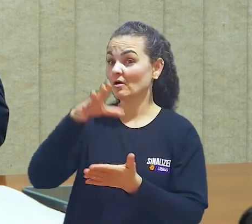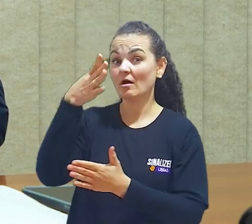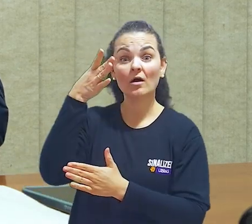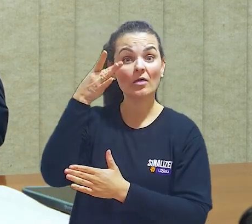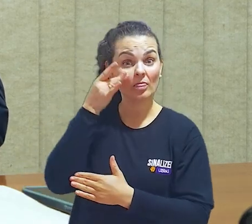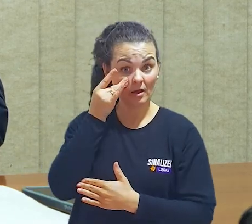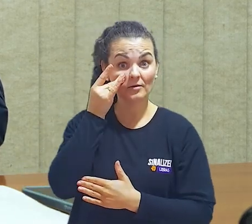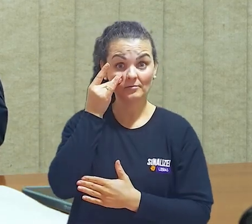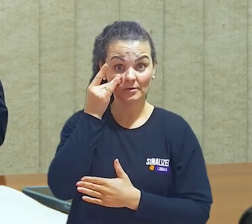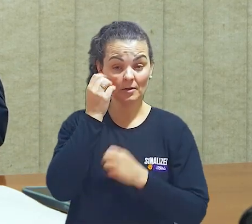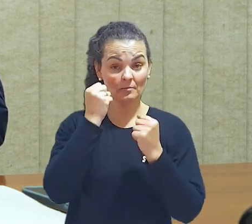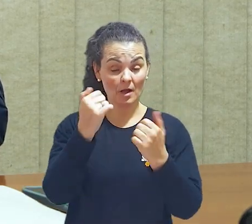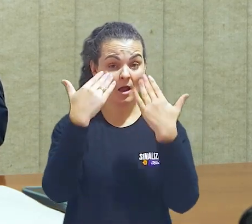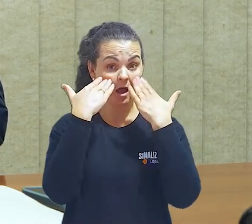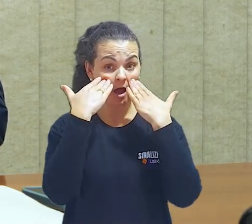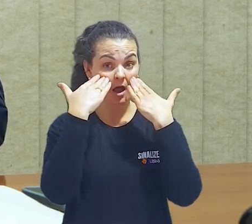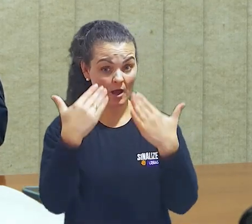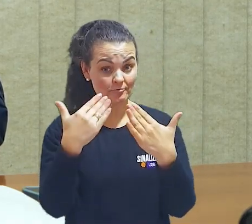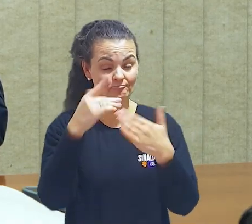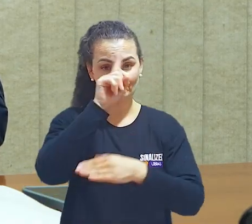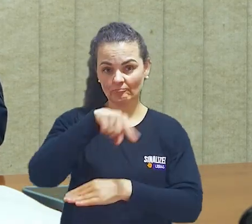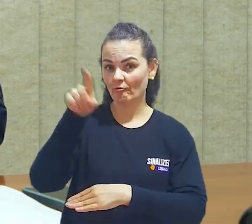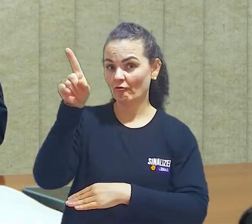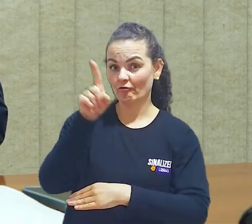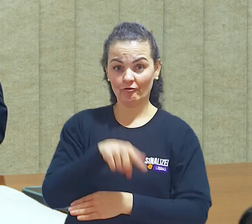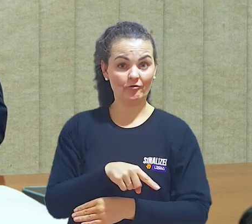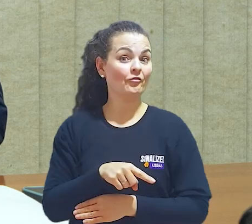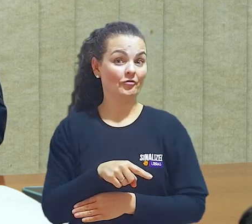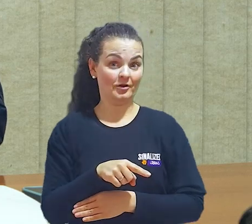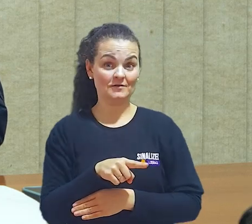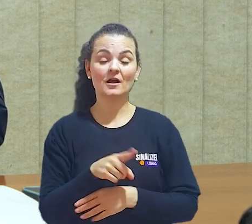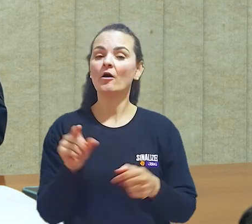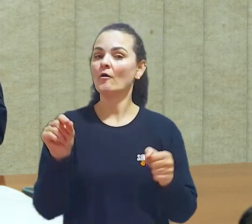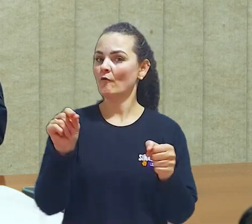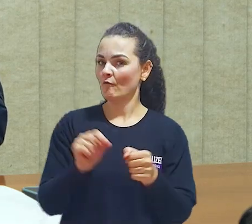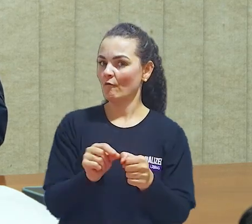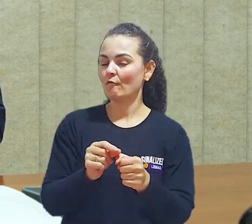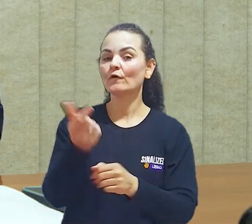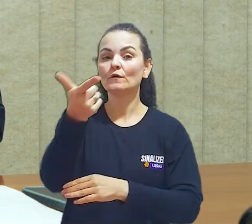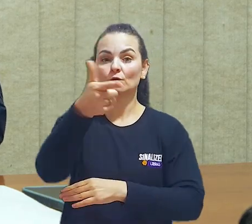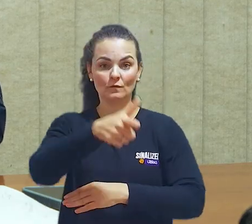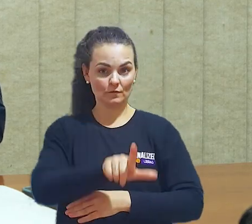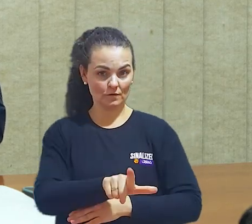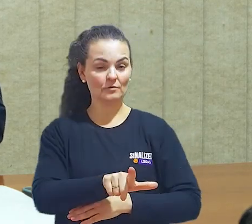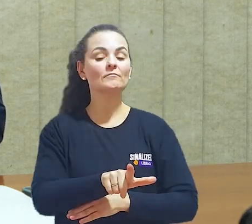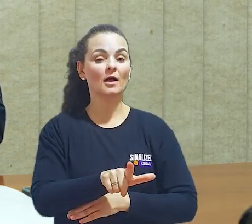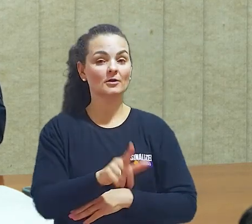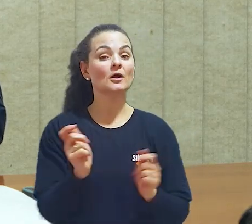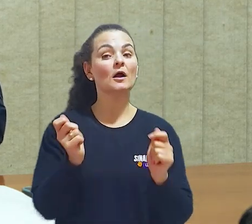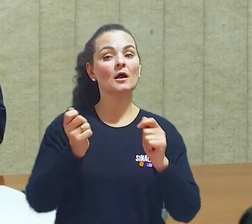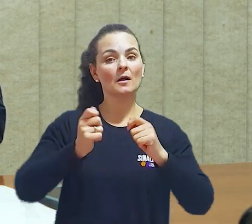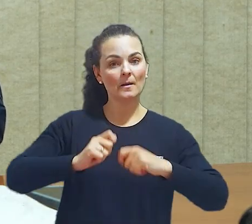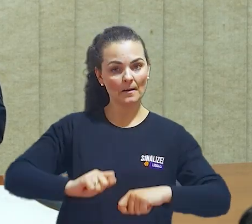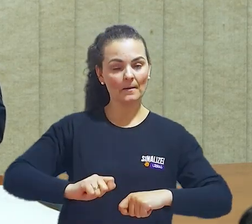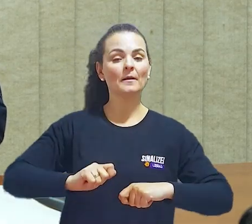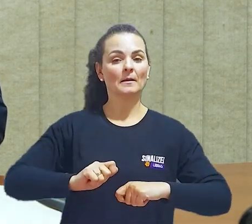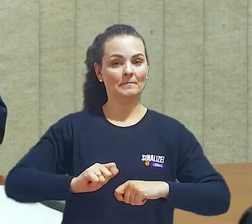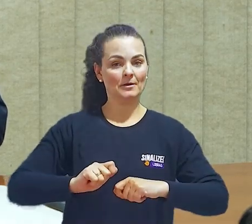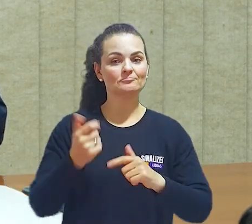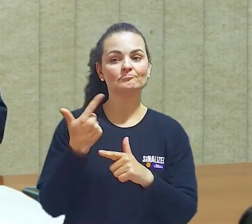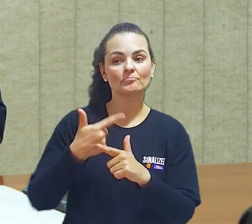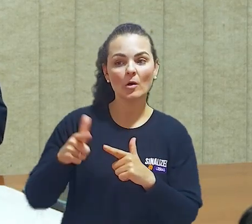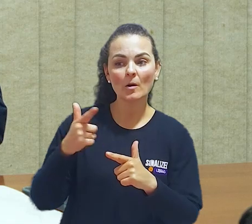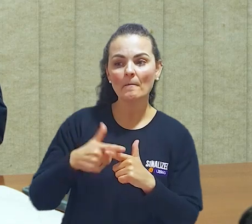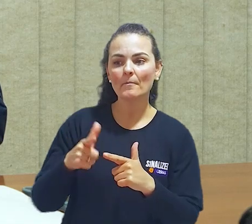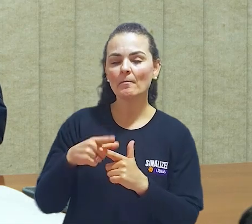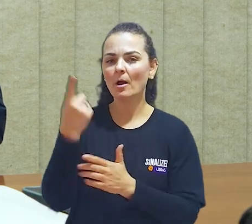fosse declarado nula essas audiências e, consequentemente, refeitas, tendo em vista a possibilidade de se causar aí um problema inerente